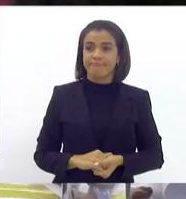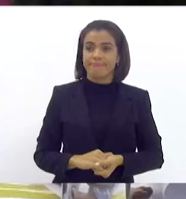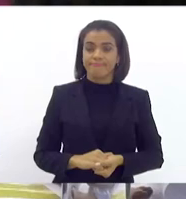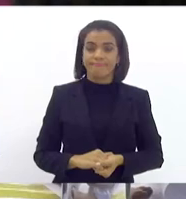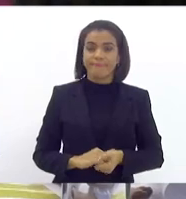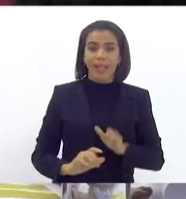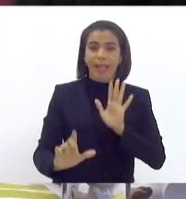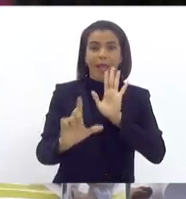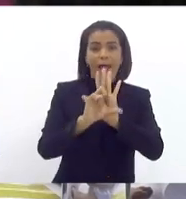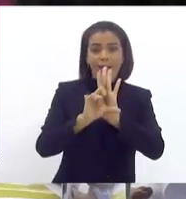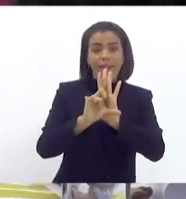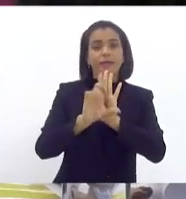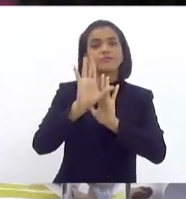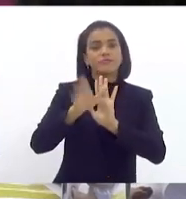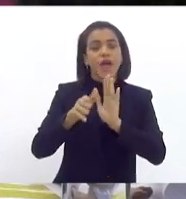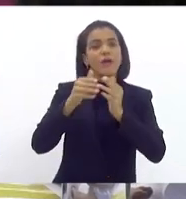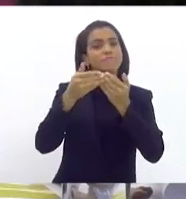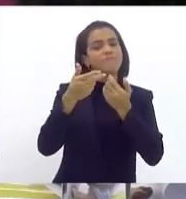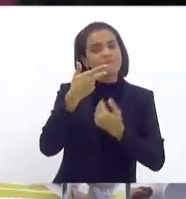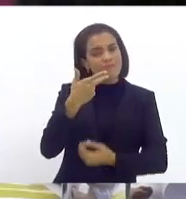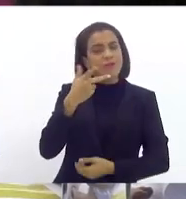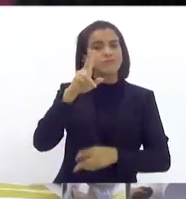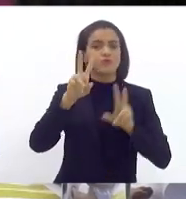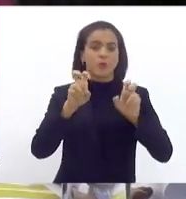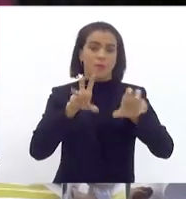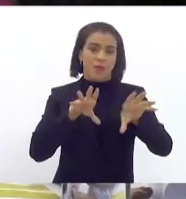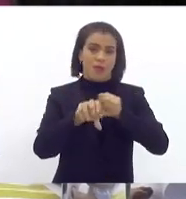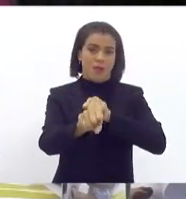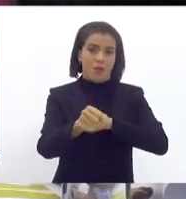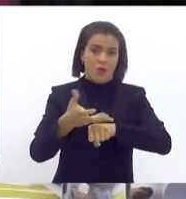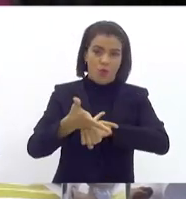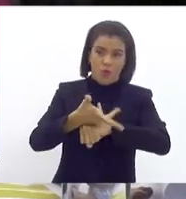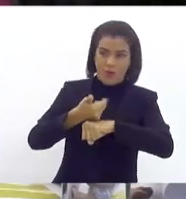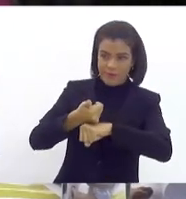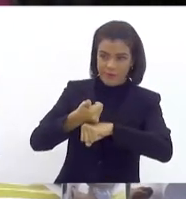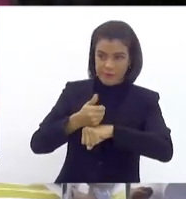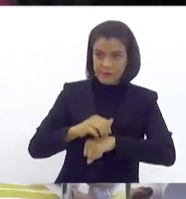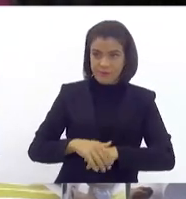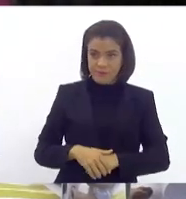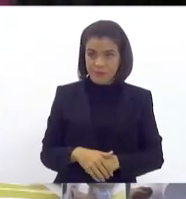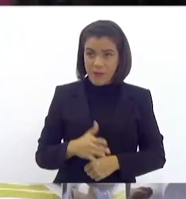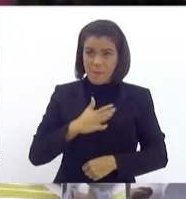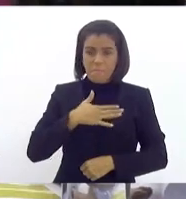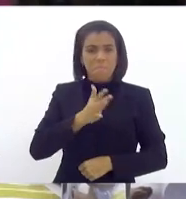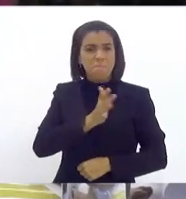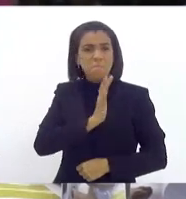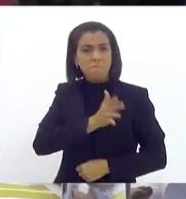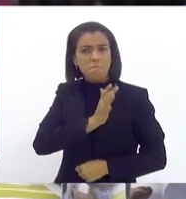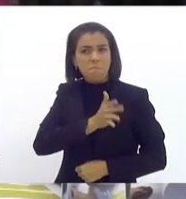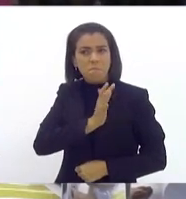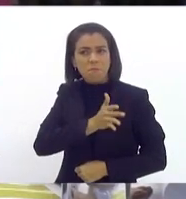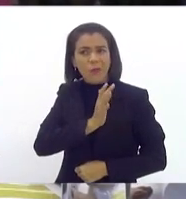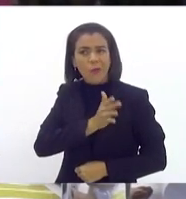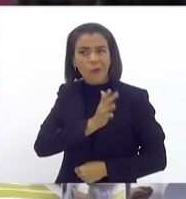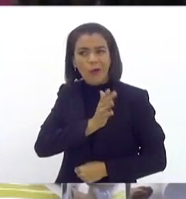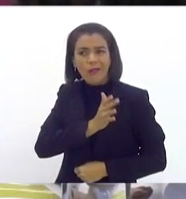a lei já estava abrangendo a necessidade da qualificação. Claro que meu coração fica...